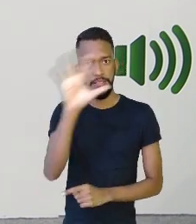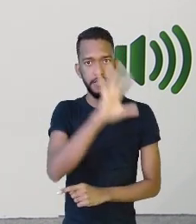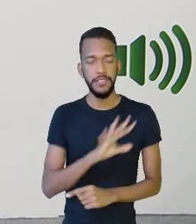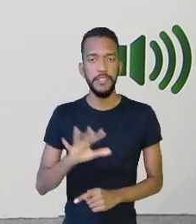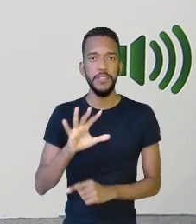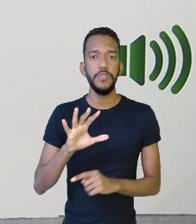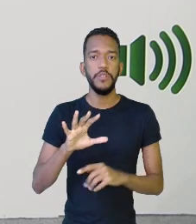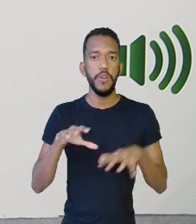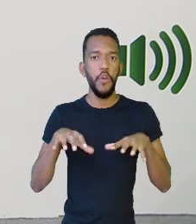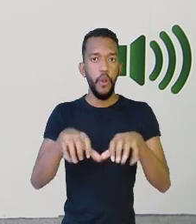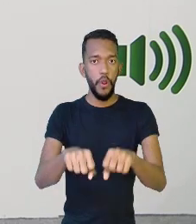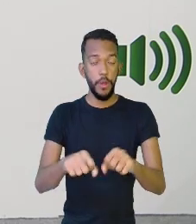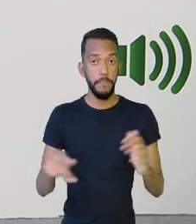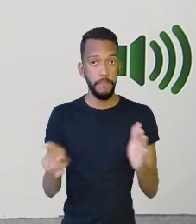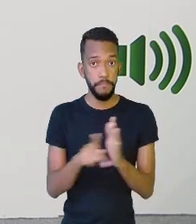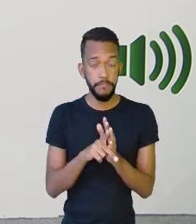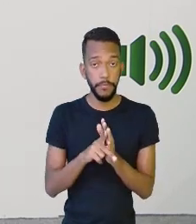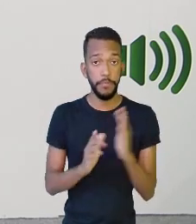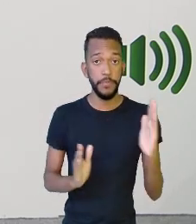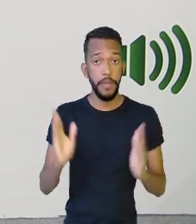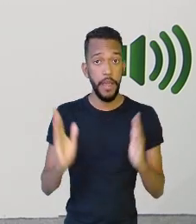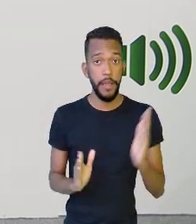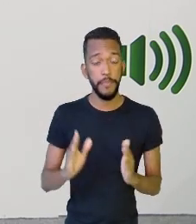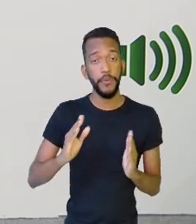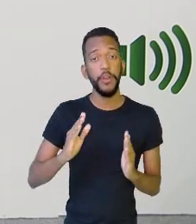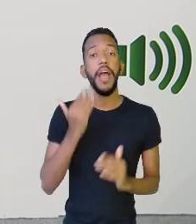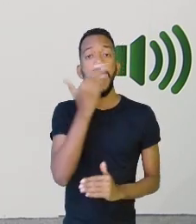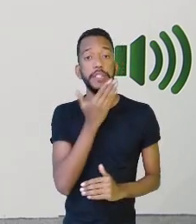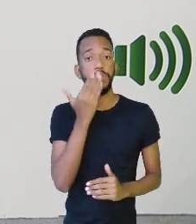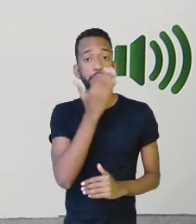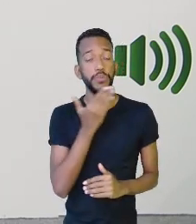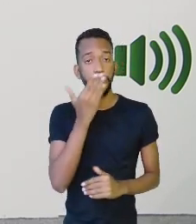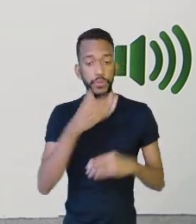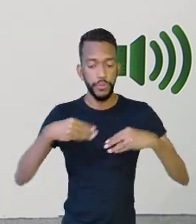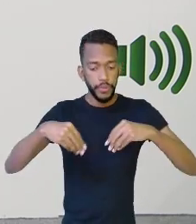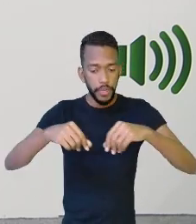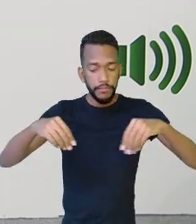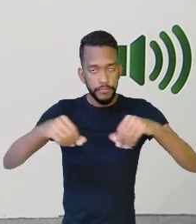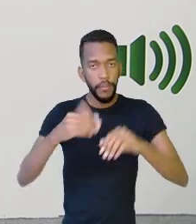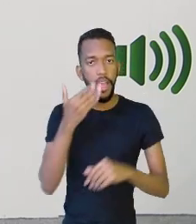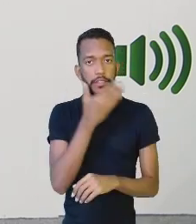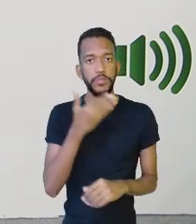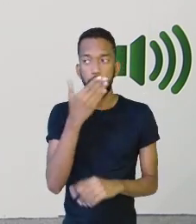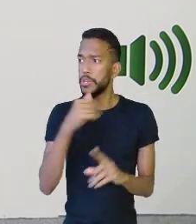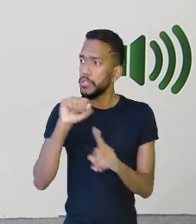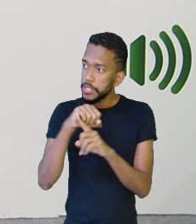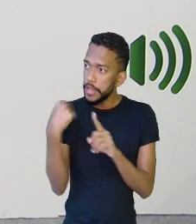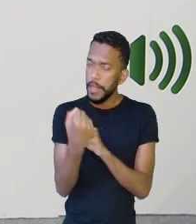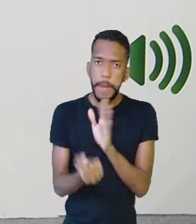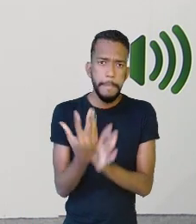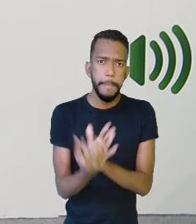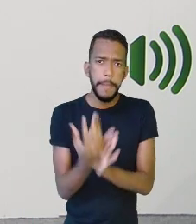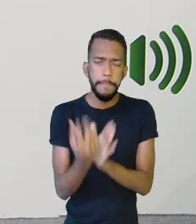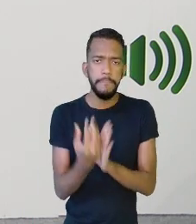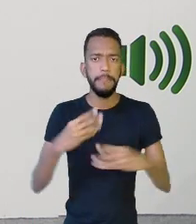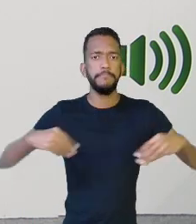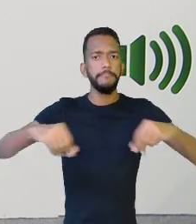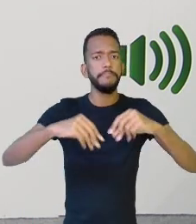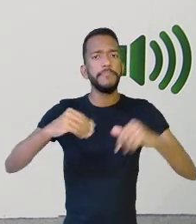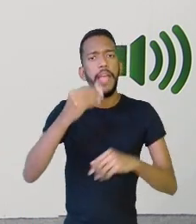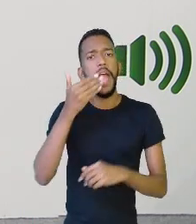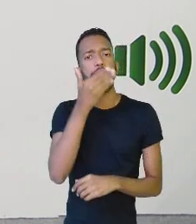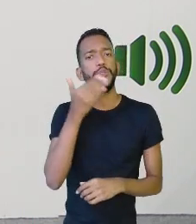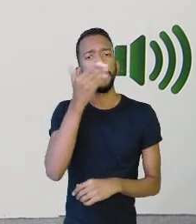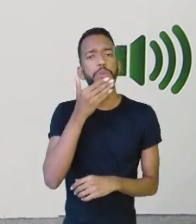na época do açúcar, na época da sociedade açucareira. Aí alguém pode pensar, está aí pensando,